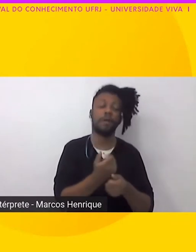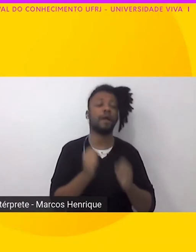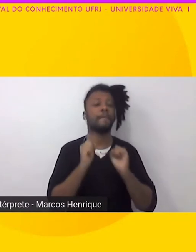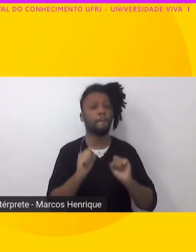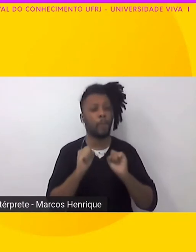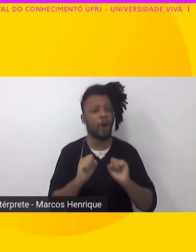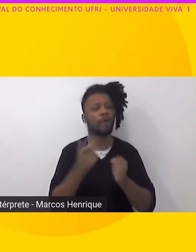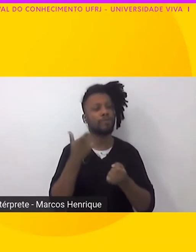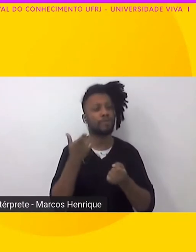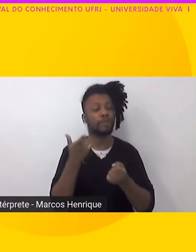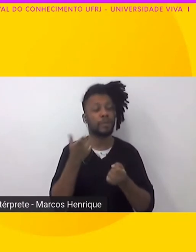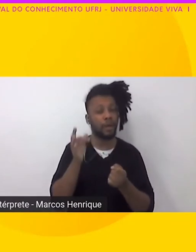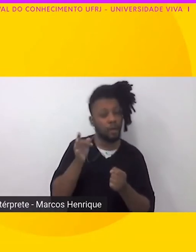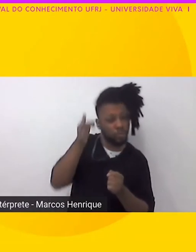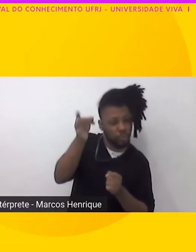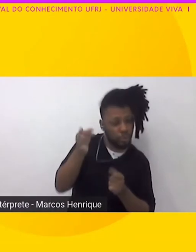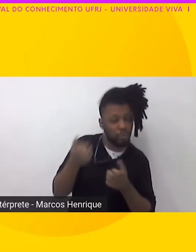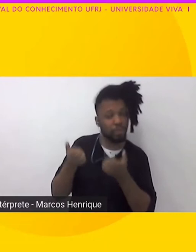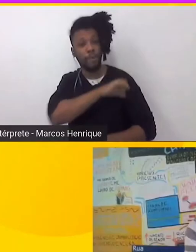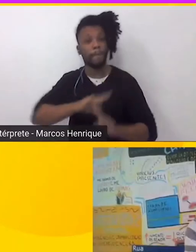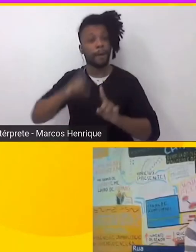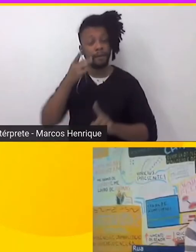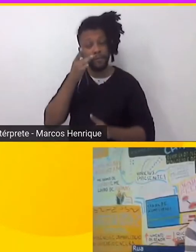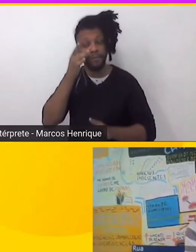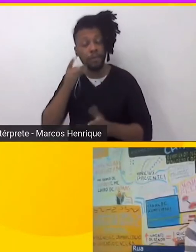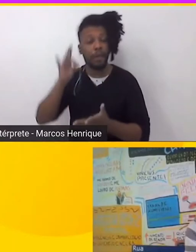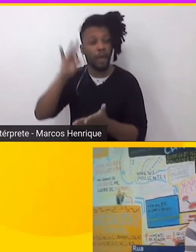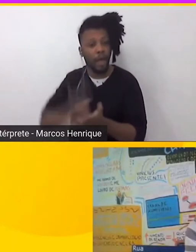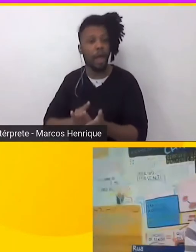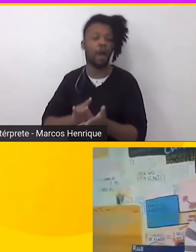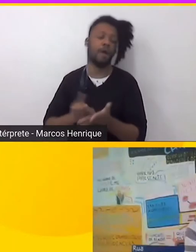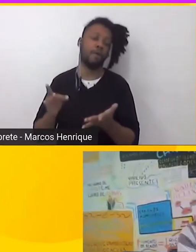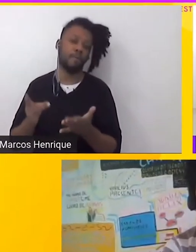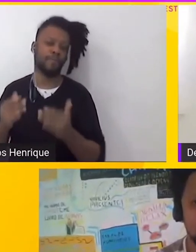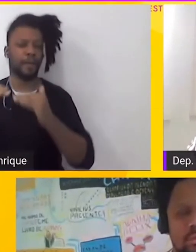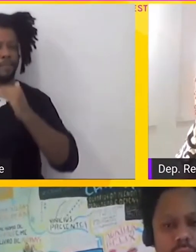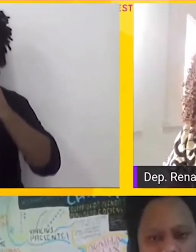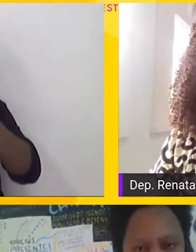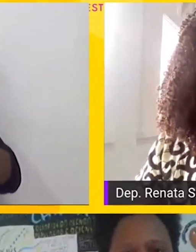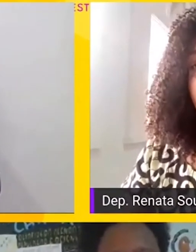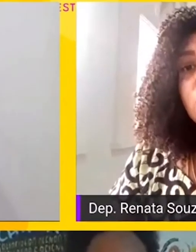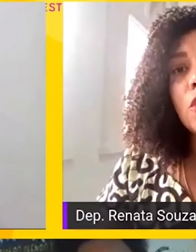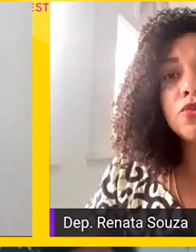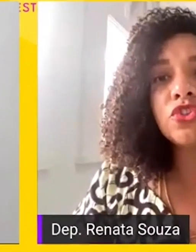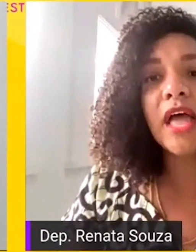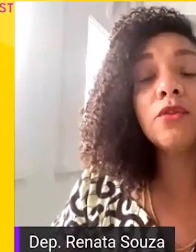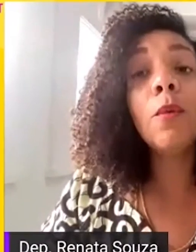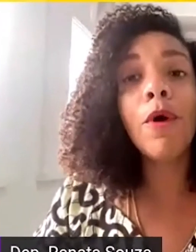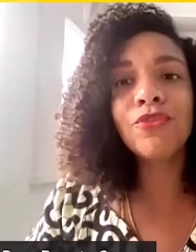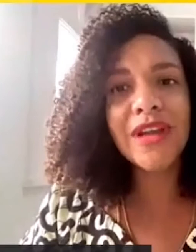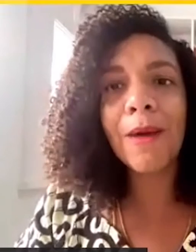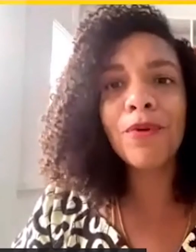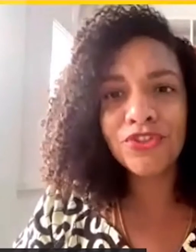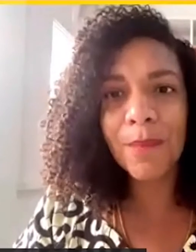testes e da subnotificação da epidemia no Brasil. A desigualdade social na nossa cidade, no nosso estado,